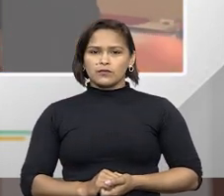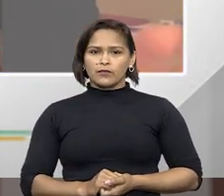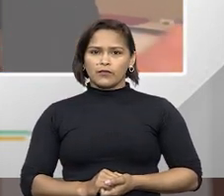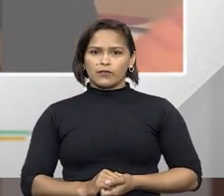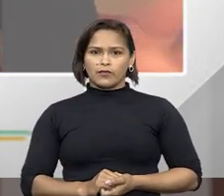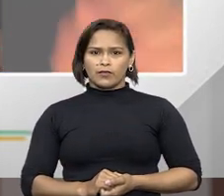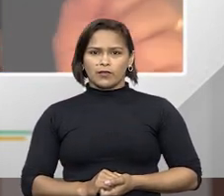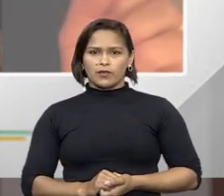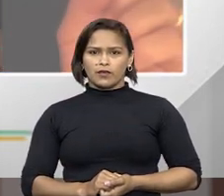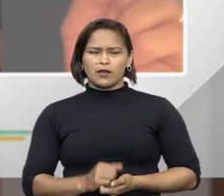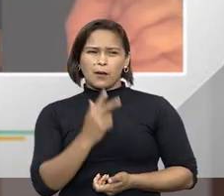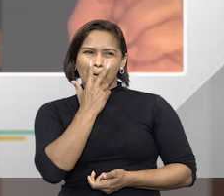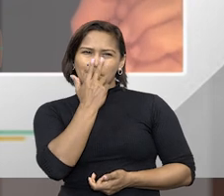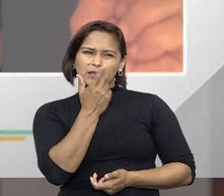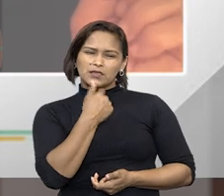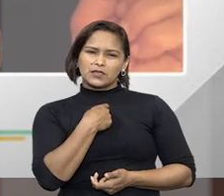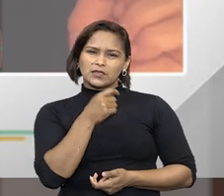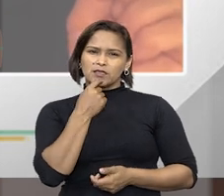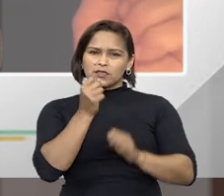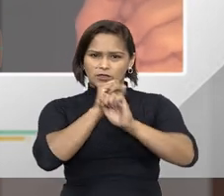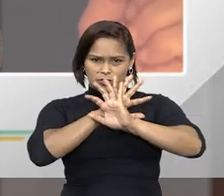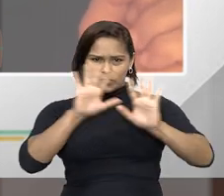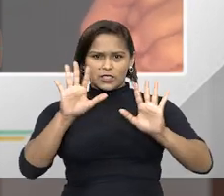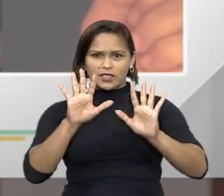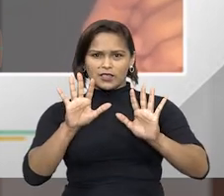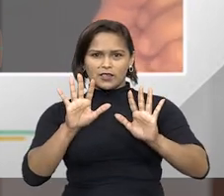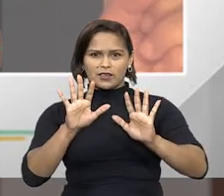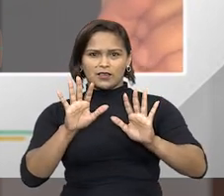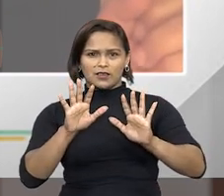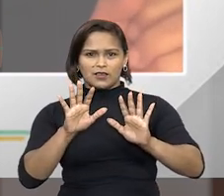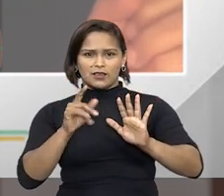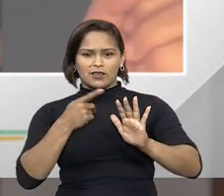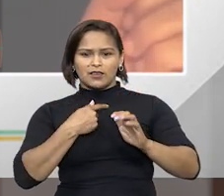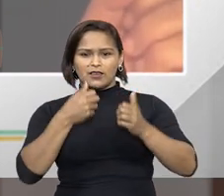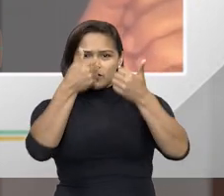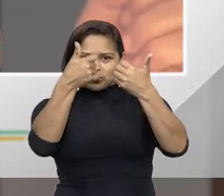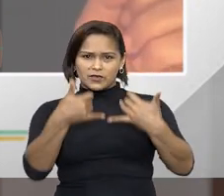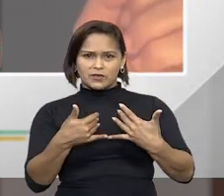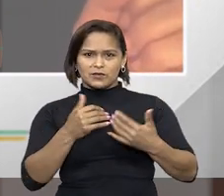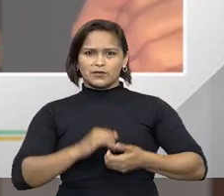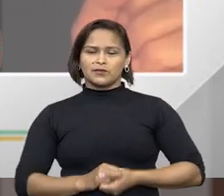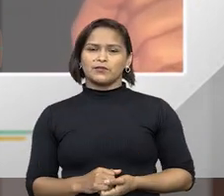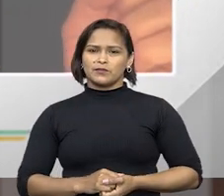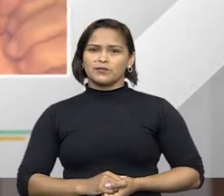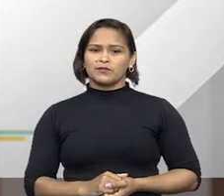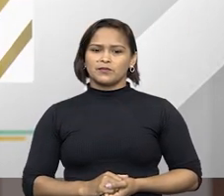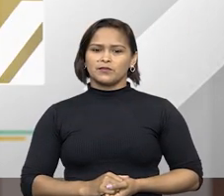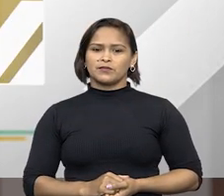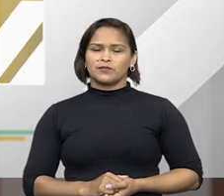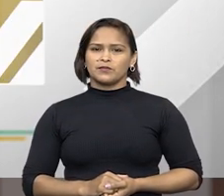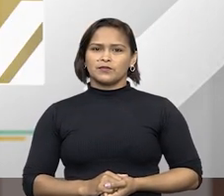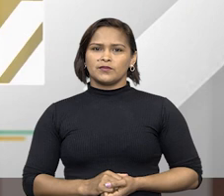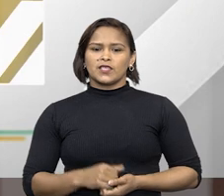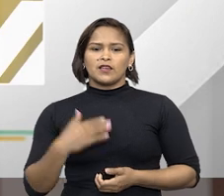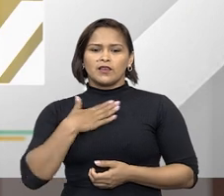deixei claro essa questão. Eu gostaria